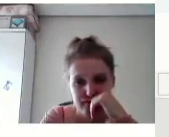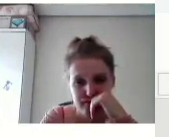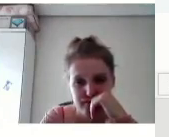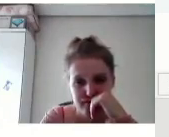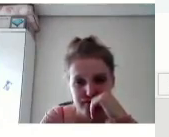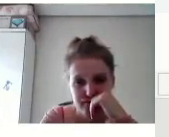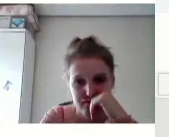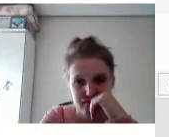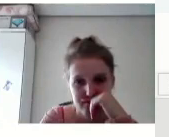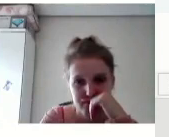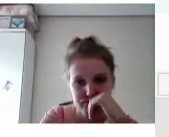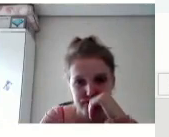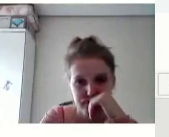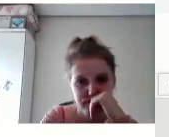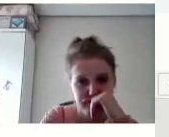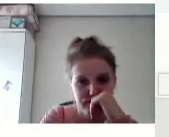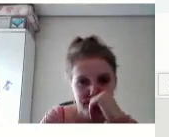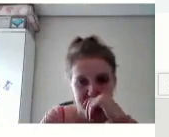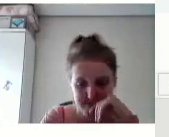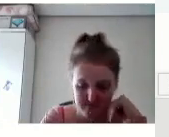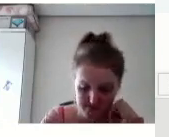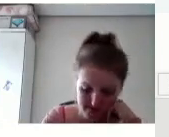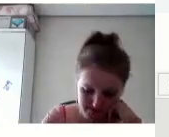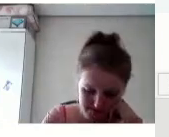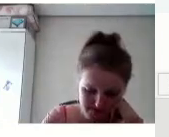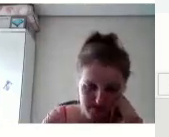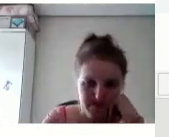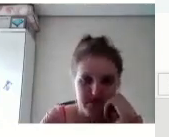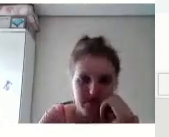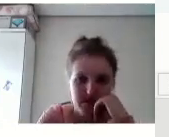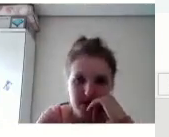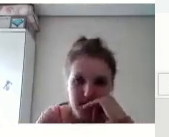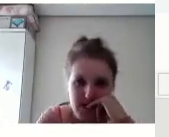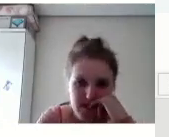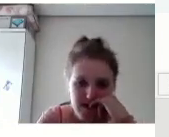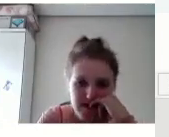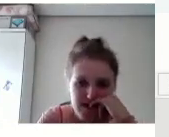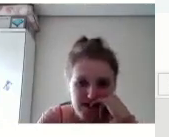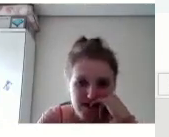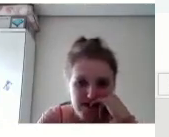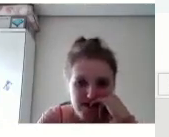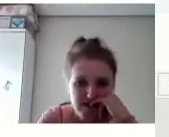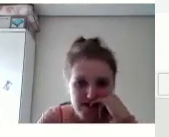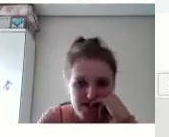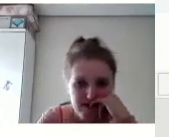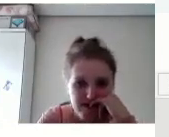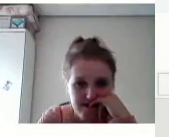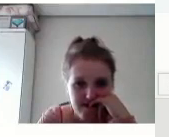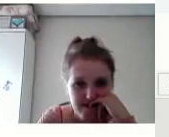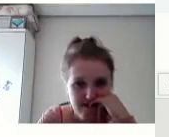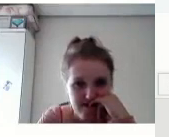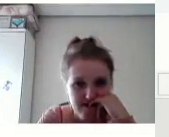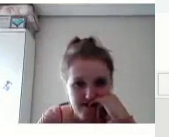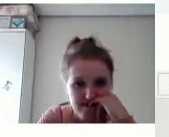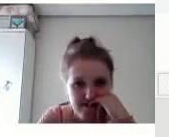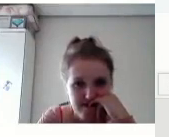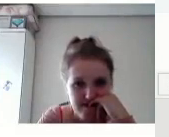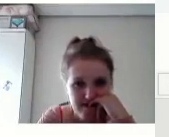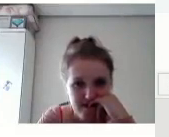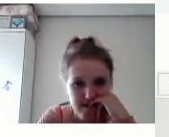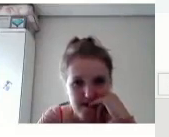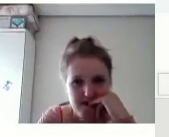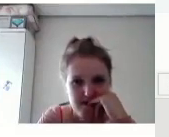essa equação aqui para calcular as equações de movimento. Vamos, do ponto de vista prático, fazer um exercício, né? Agora que a